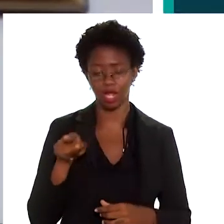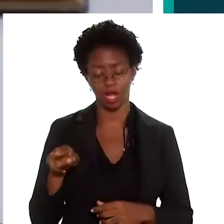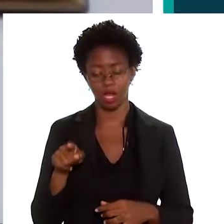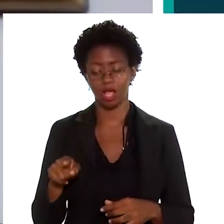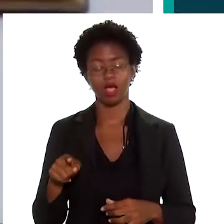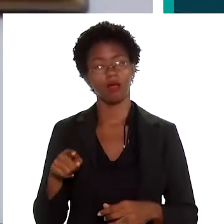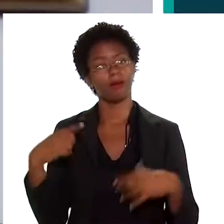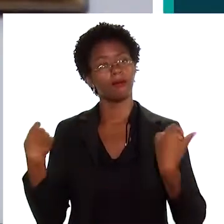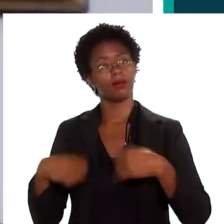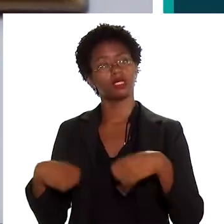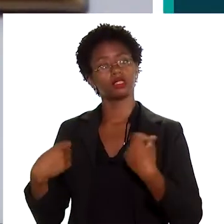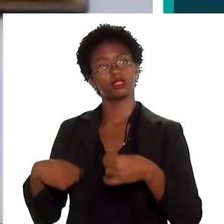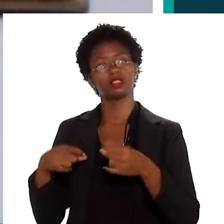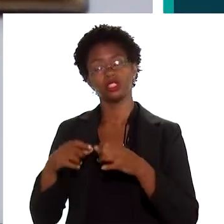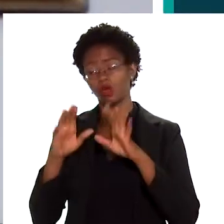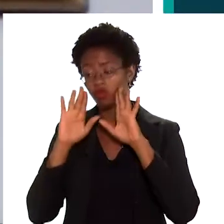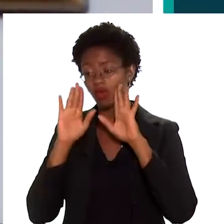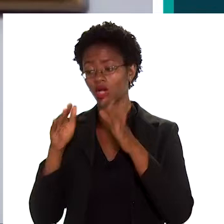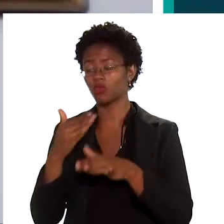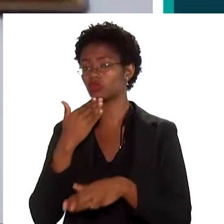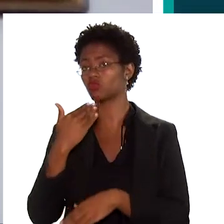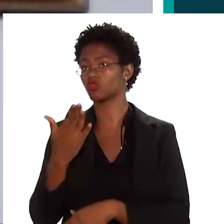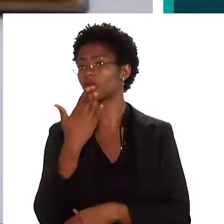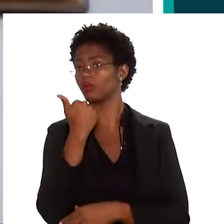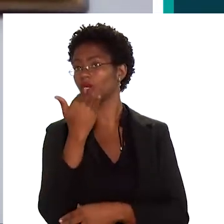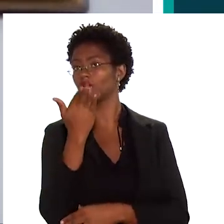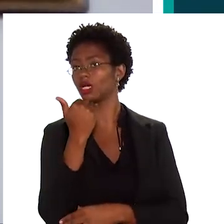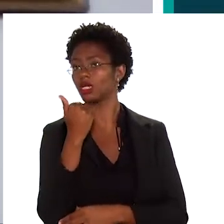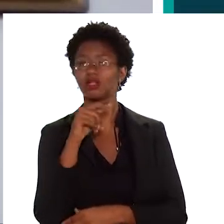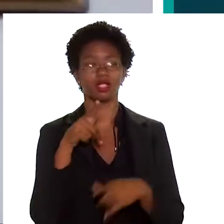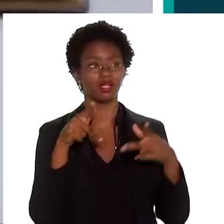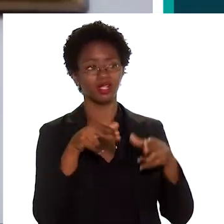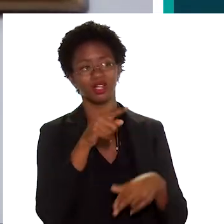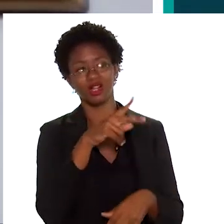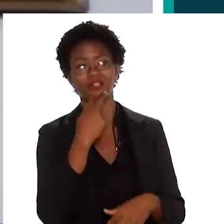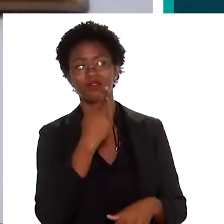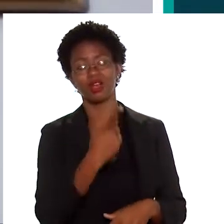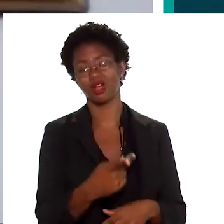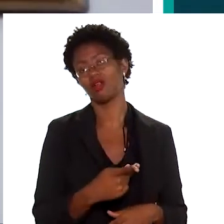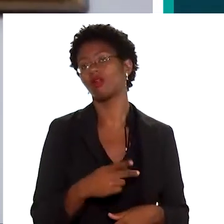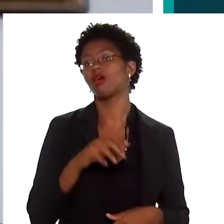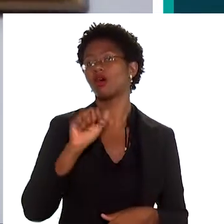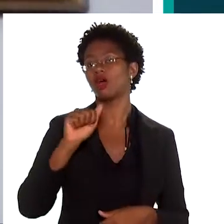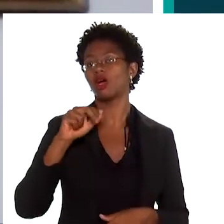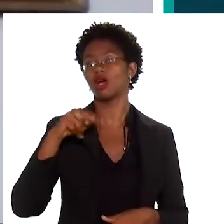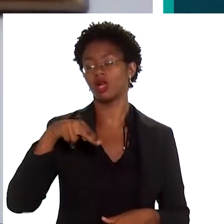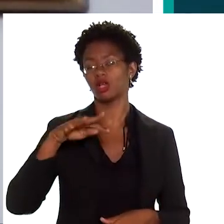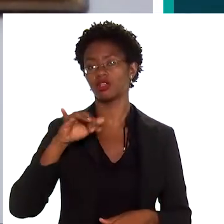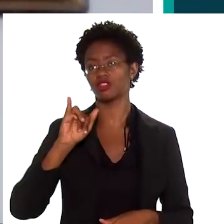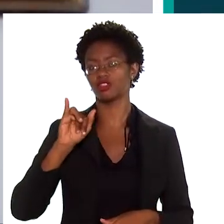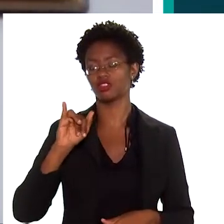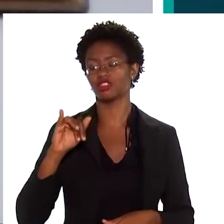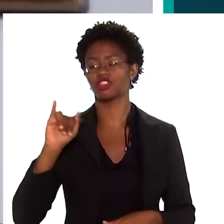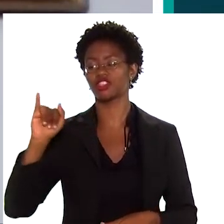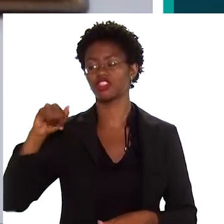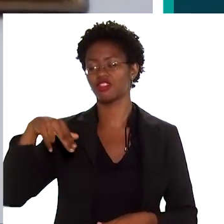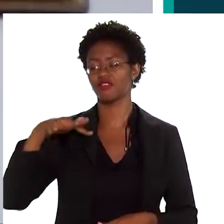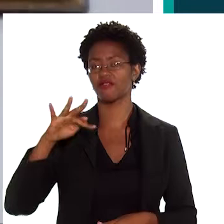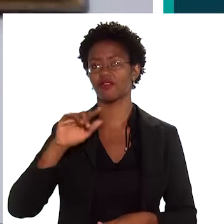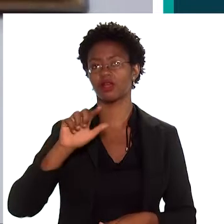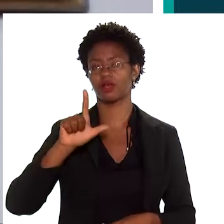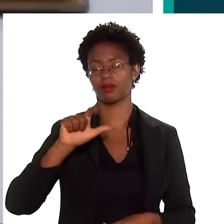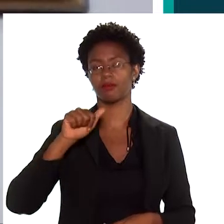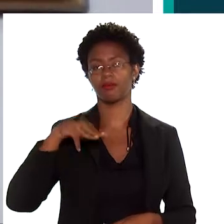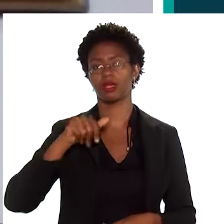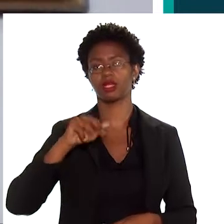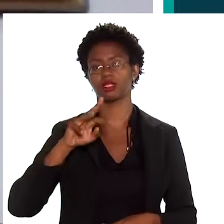prescrição direcionada, individualizada, de um plano alimentar, com esse perfil que eu falei, antioxidante, anti-inflamatório, e também se